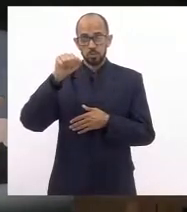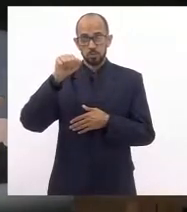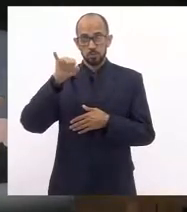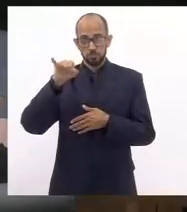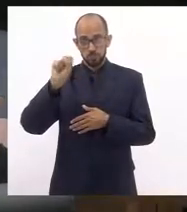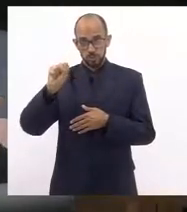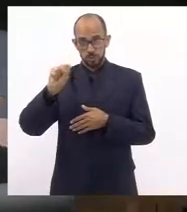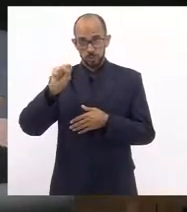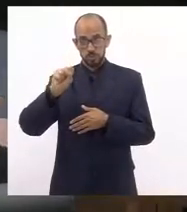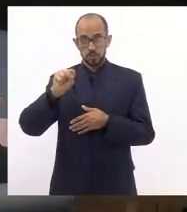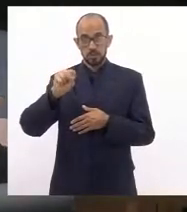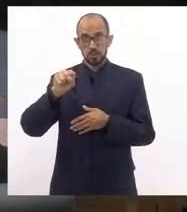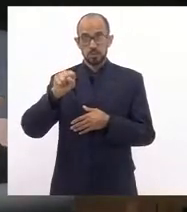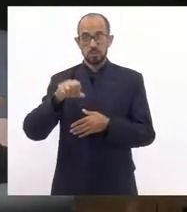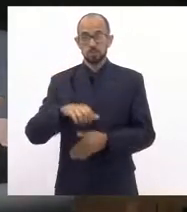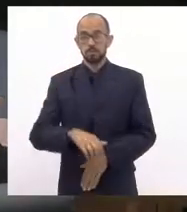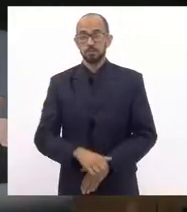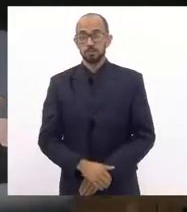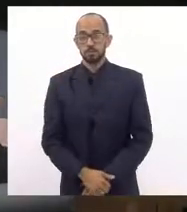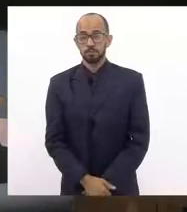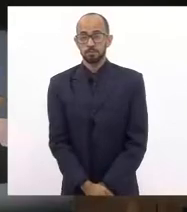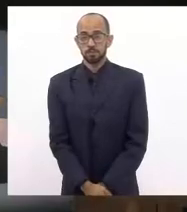Barbosa.